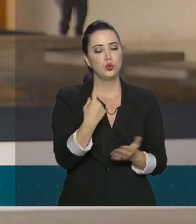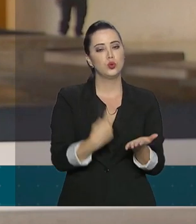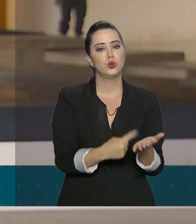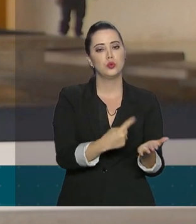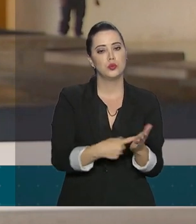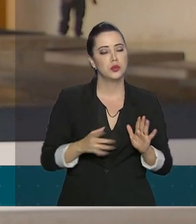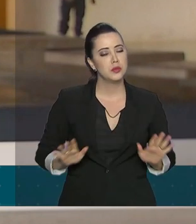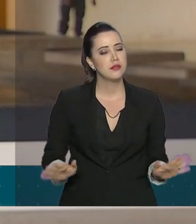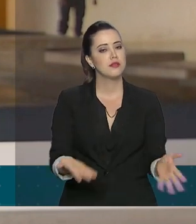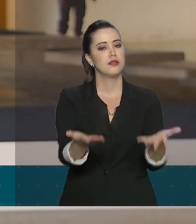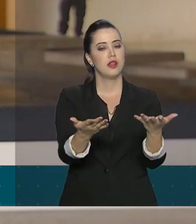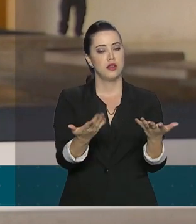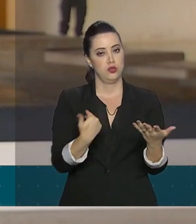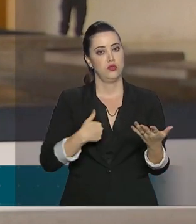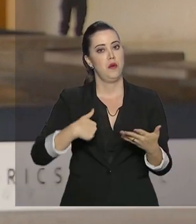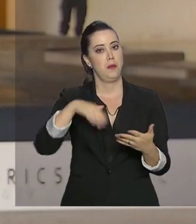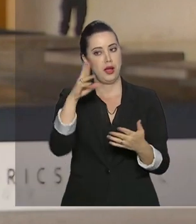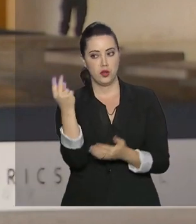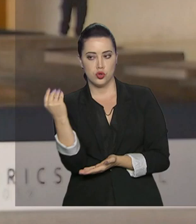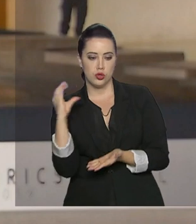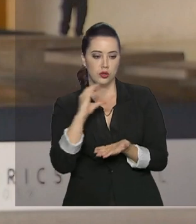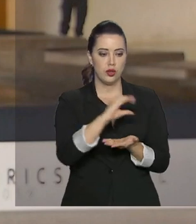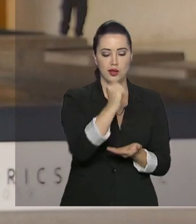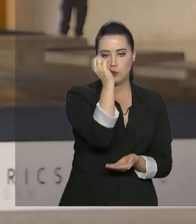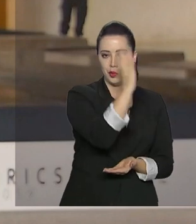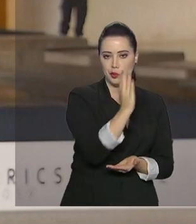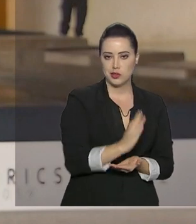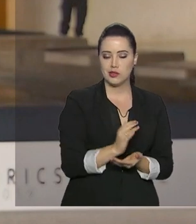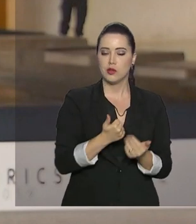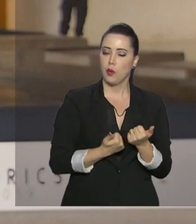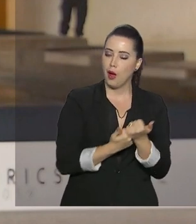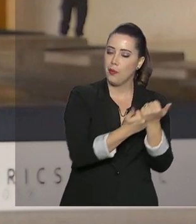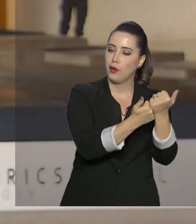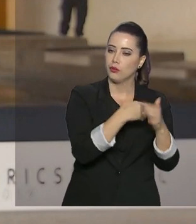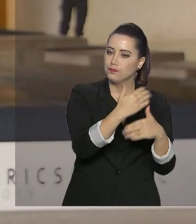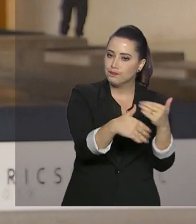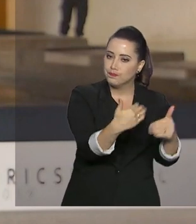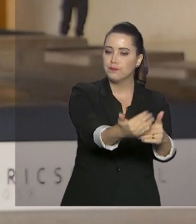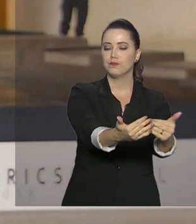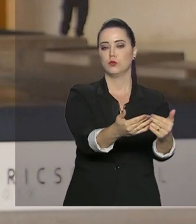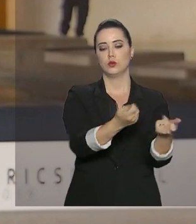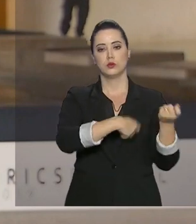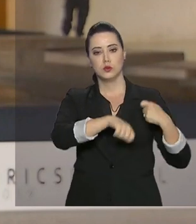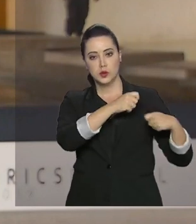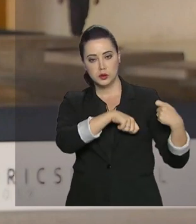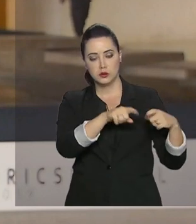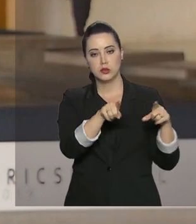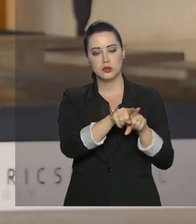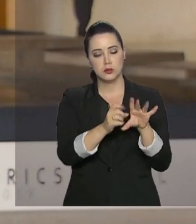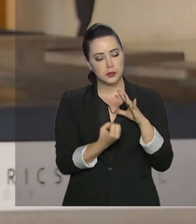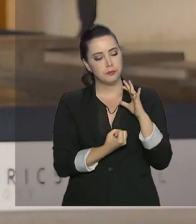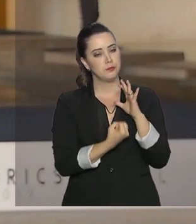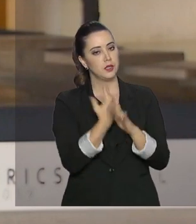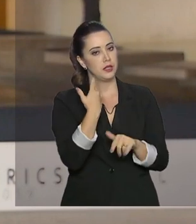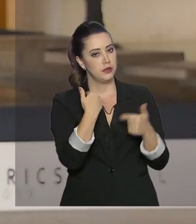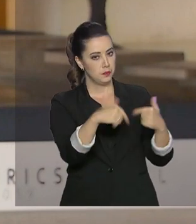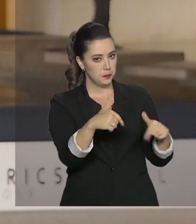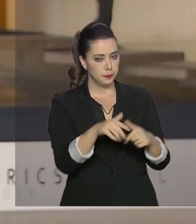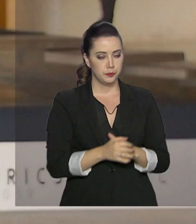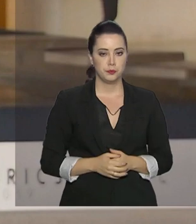que atraiam mais investimentos para o brasil e contribuam para o desenvolvimento econômico ea criação de